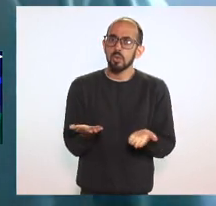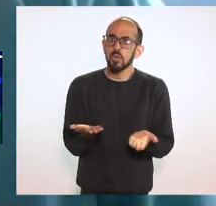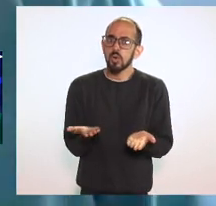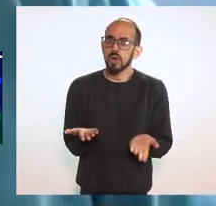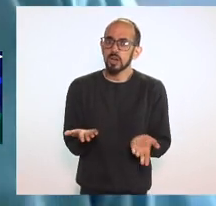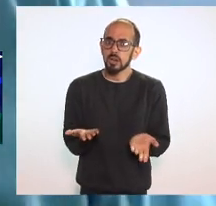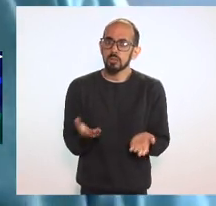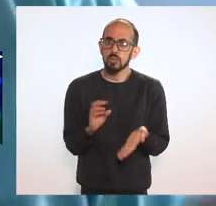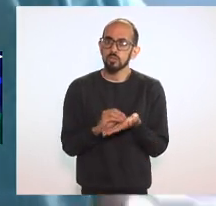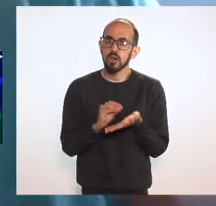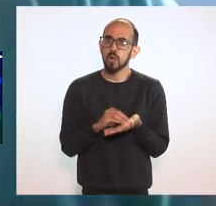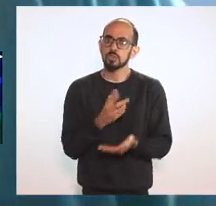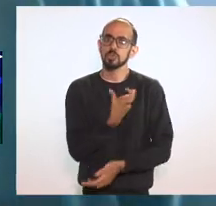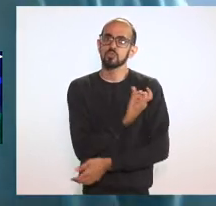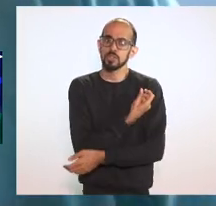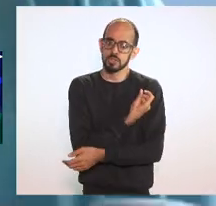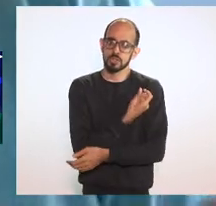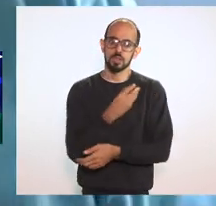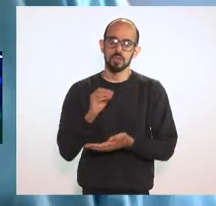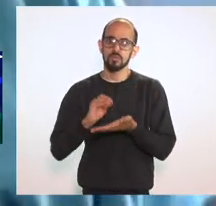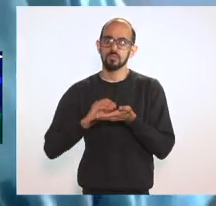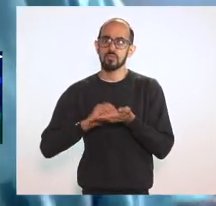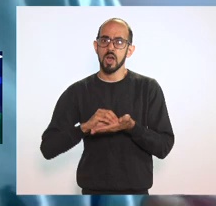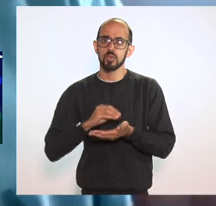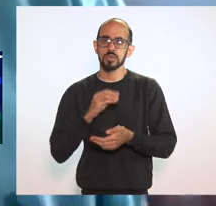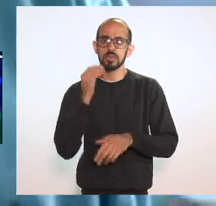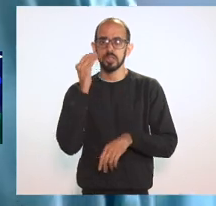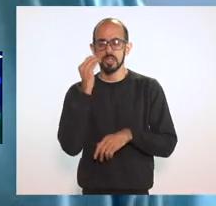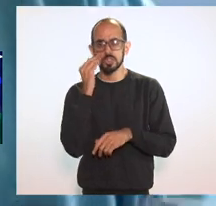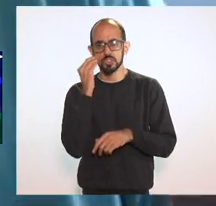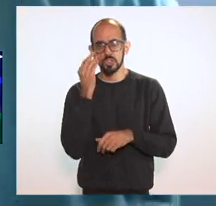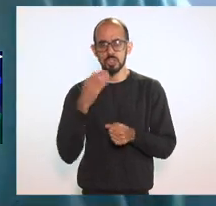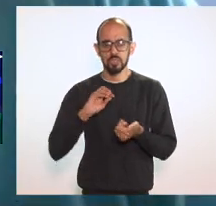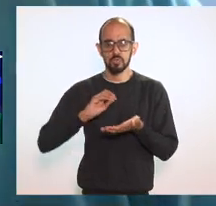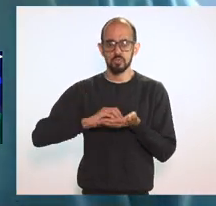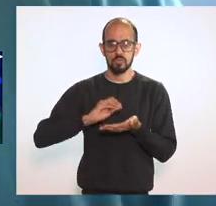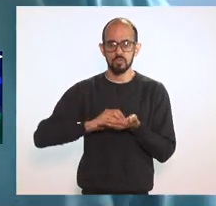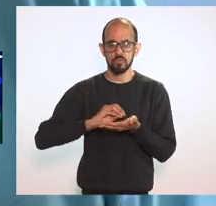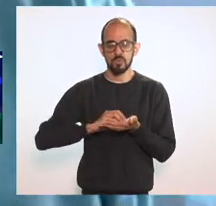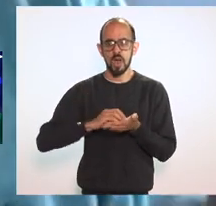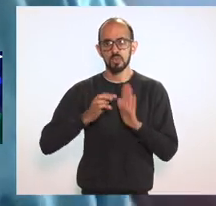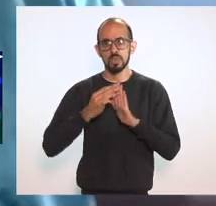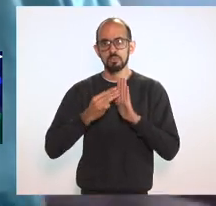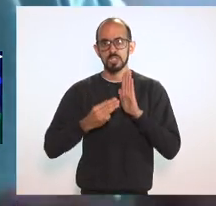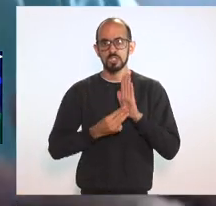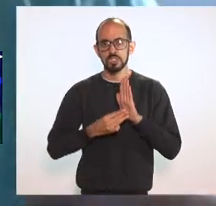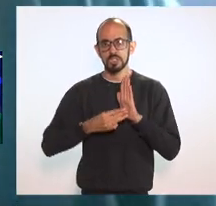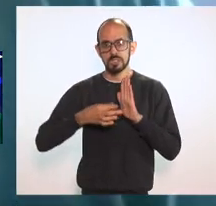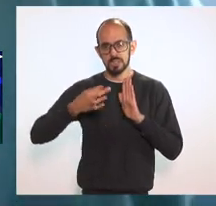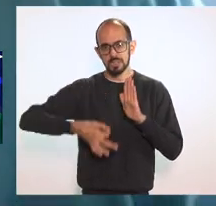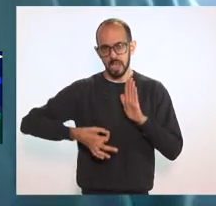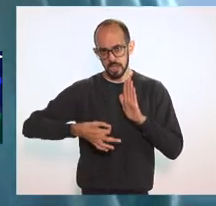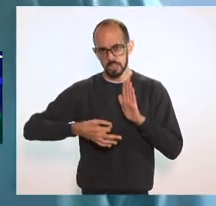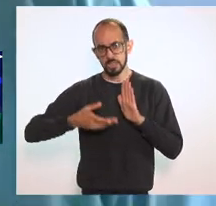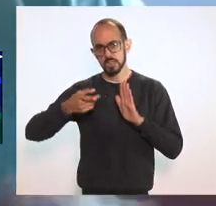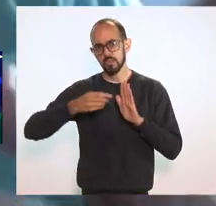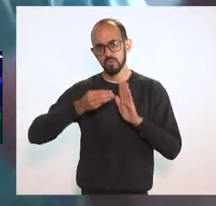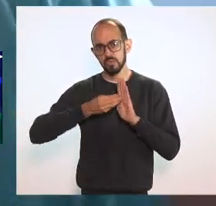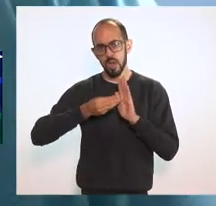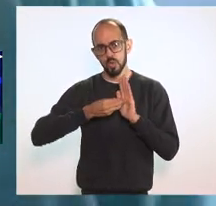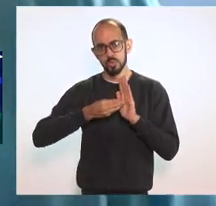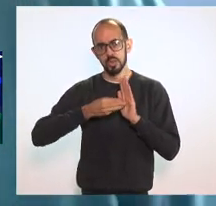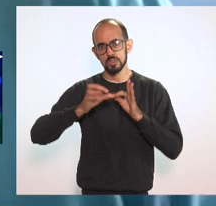de vacina por falta de testagem por falta de medidas preventivas por falta de planejamento